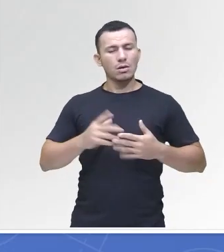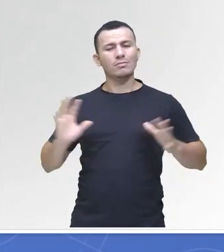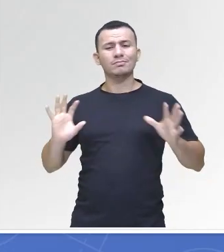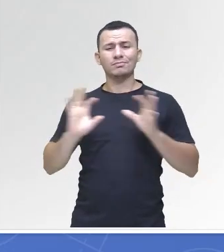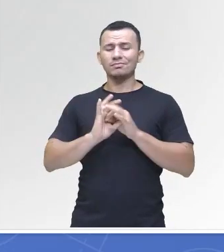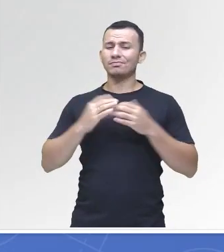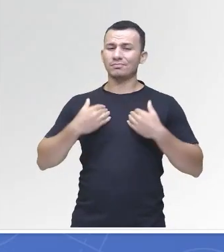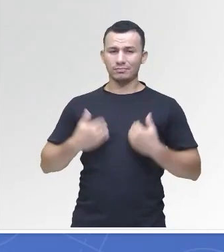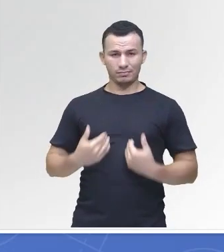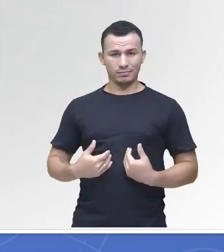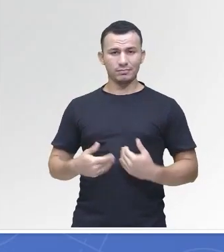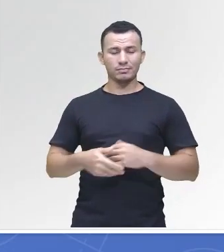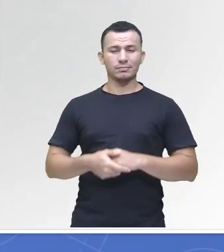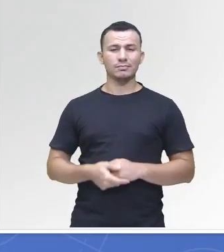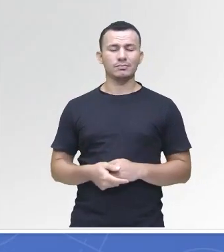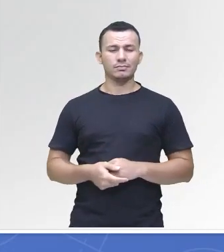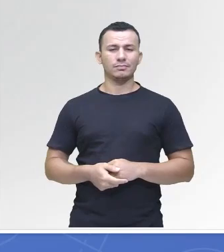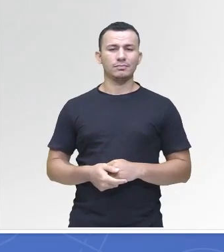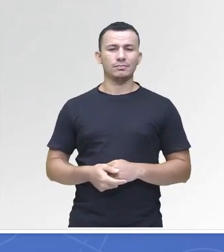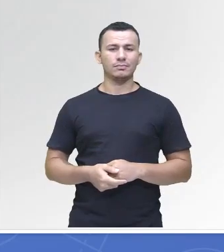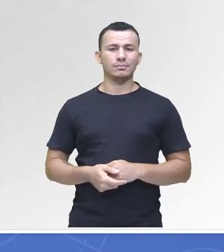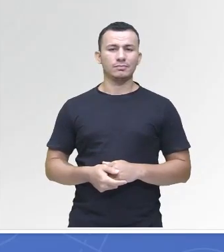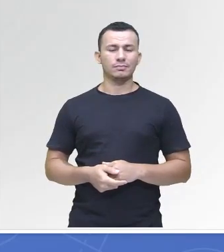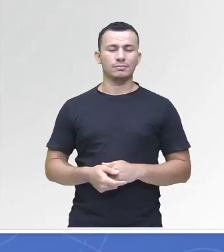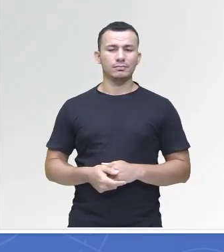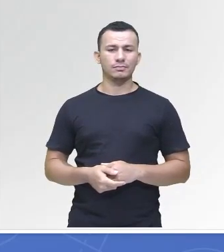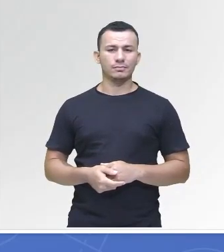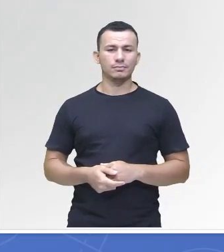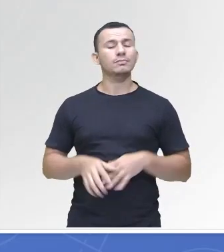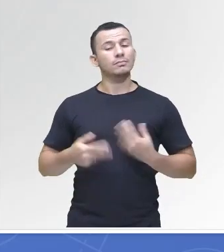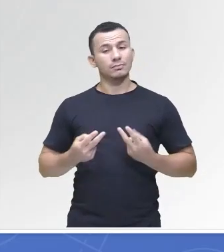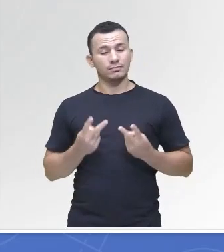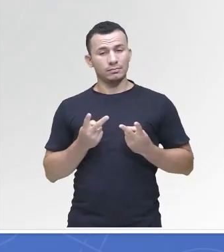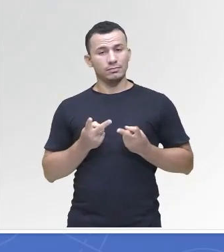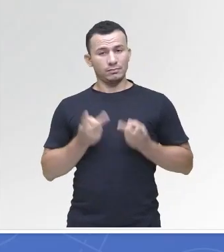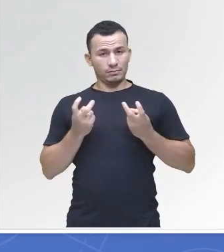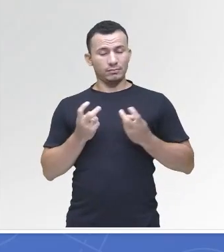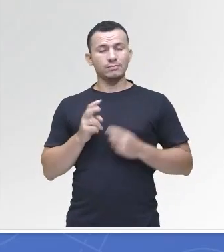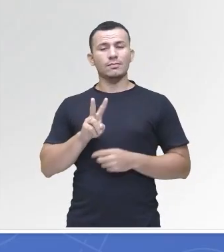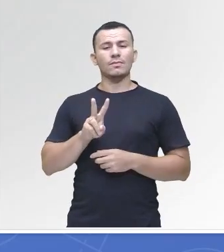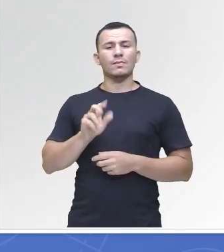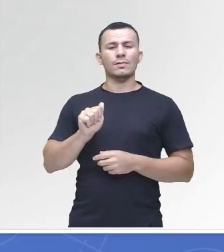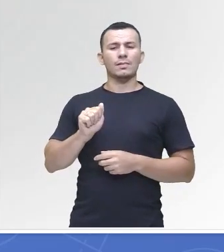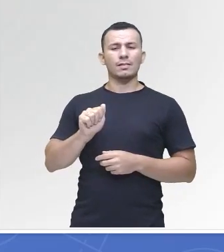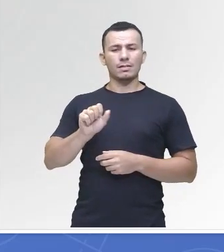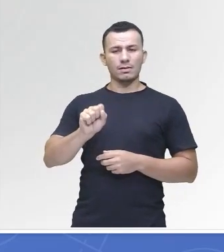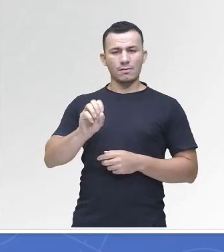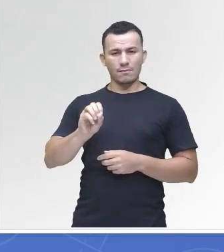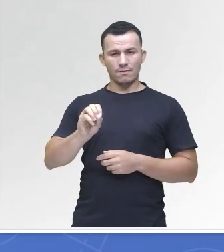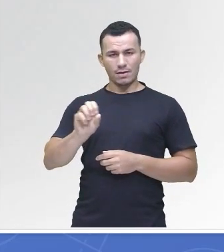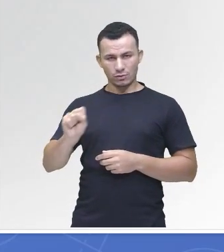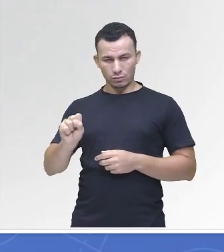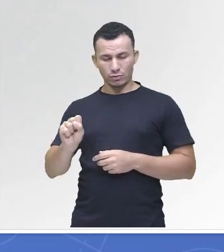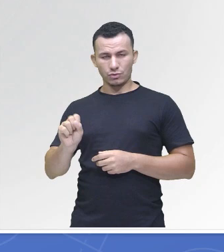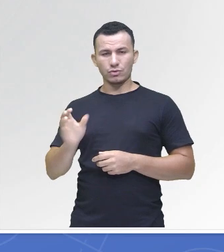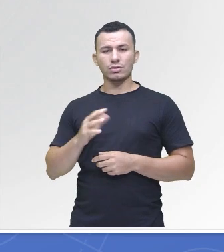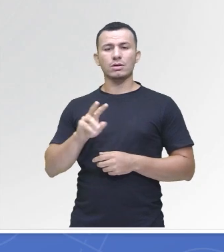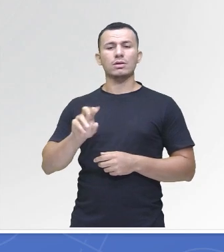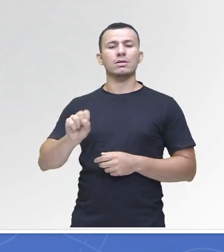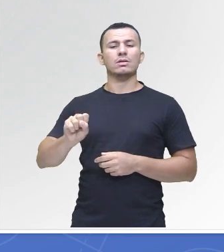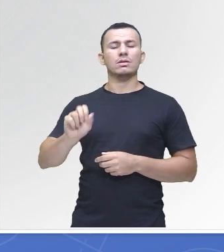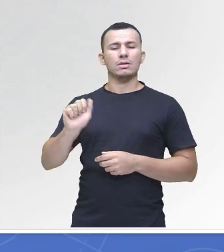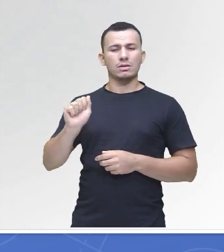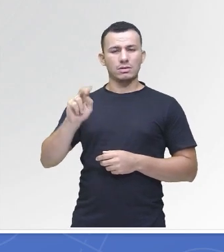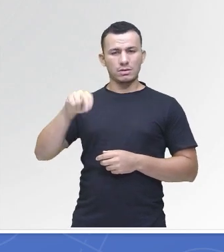nosso corpo, tá bom? E aí a gente vai observar que em relação aos vasos sanguíneos, a gente tem aí